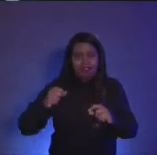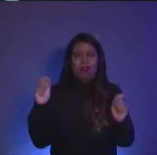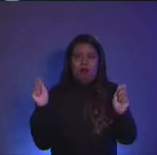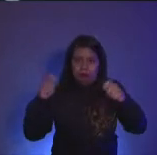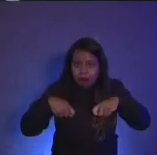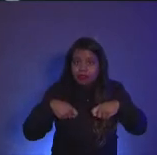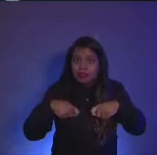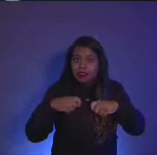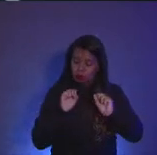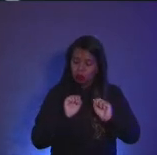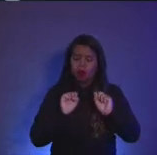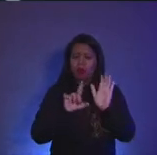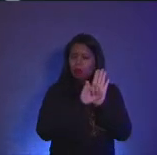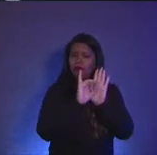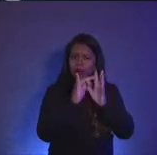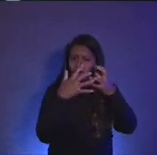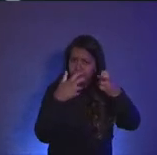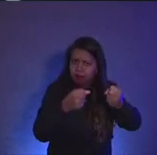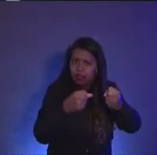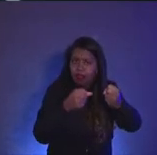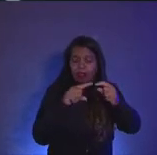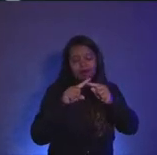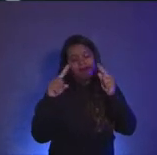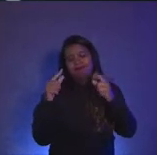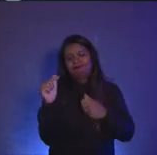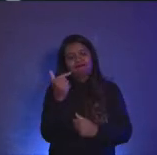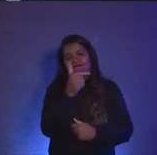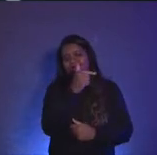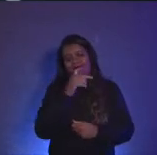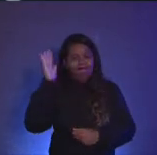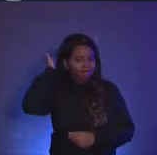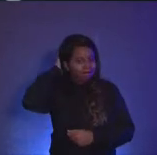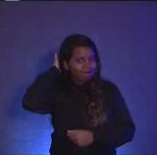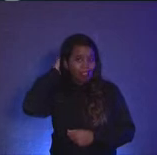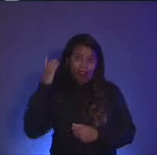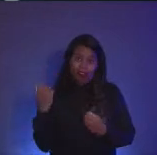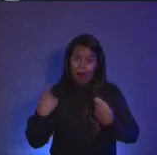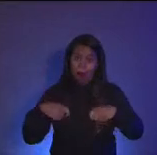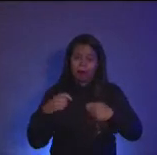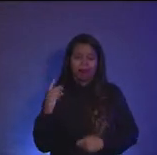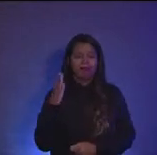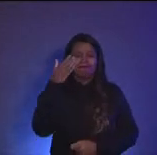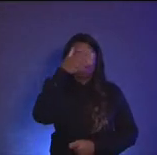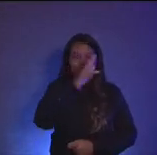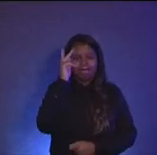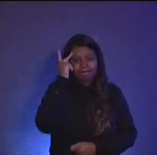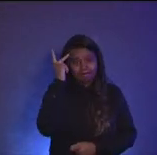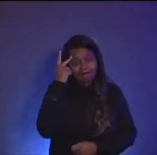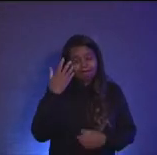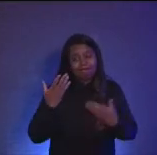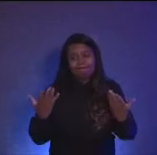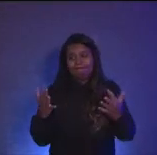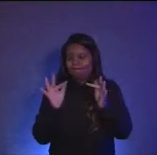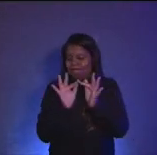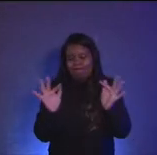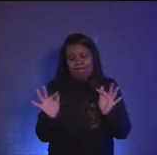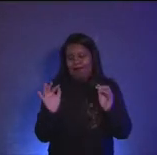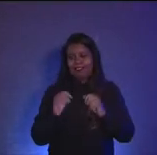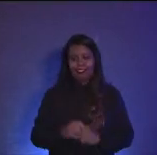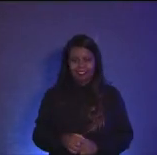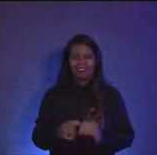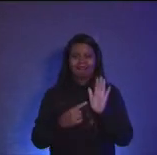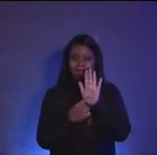local porque não deixaram, né? É isso. Muito obrigado. Muito obrigado.